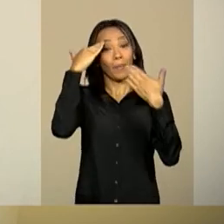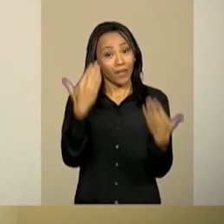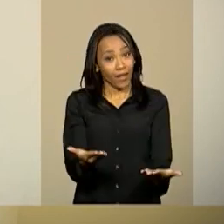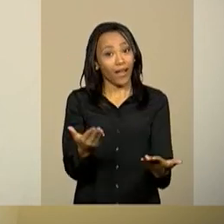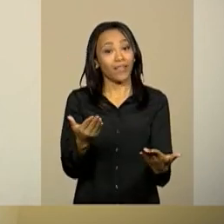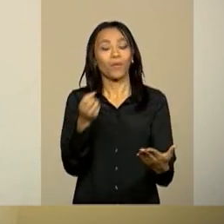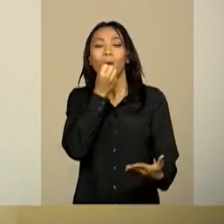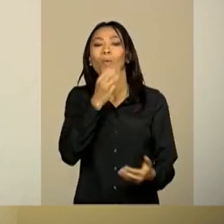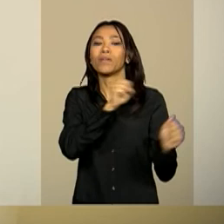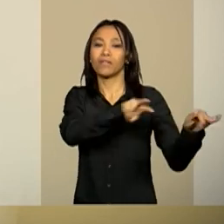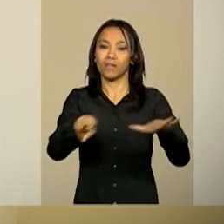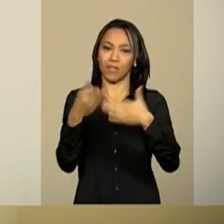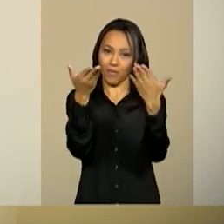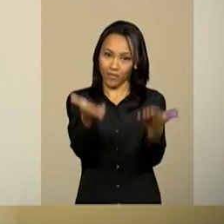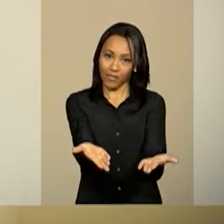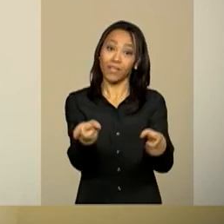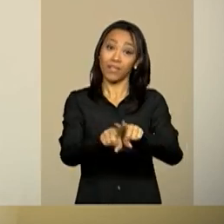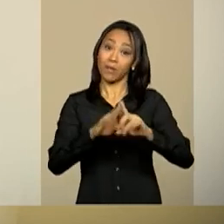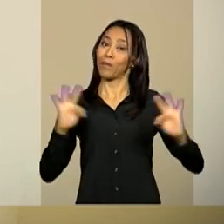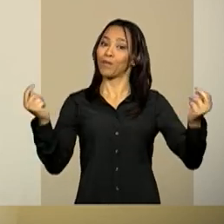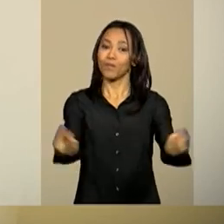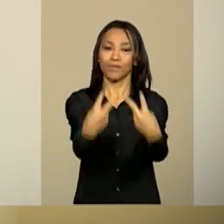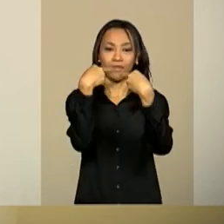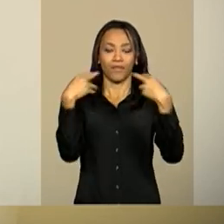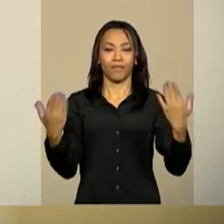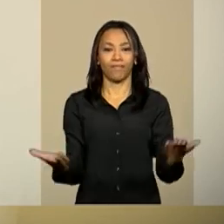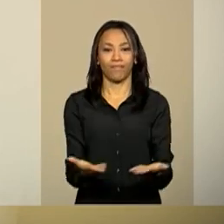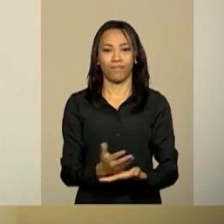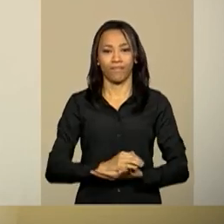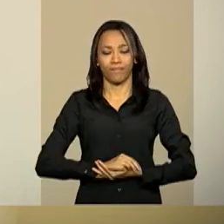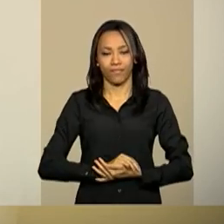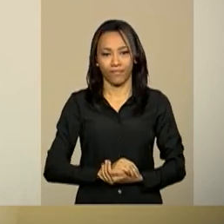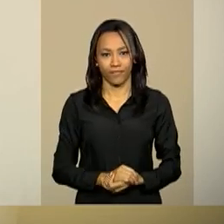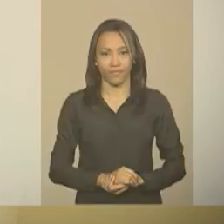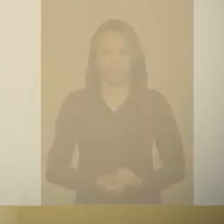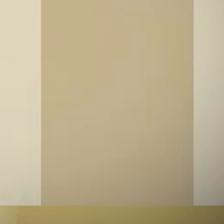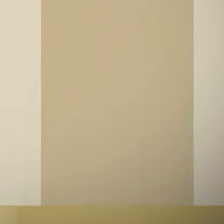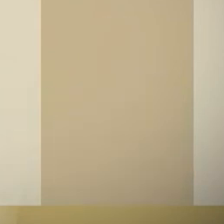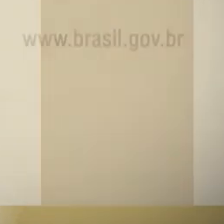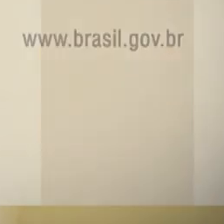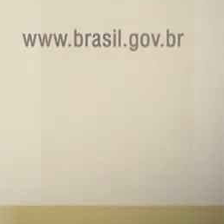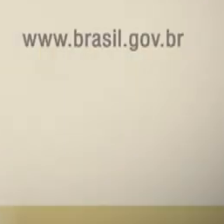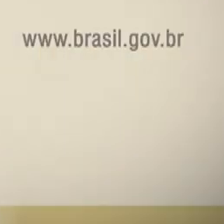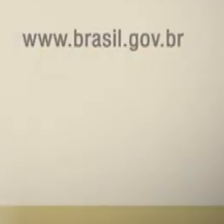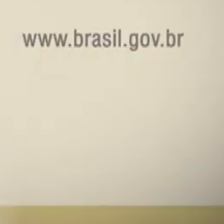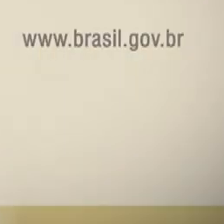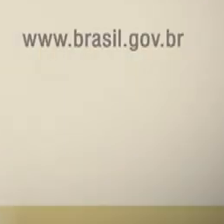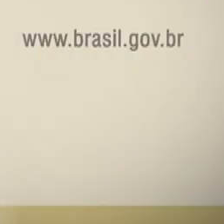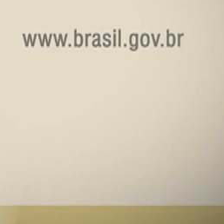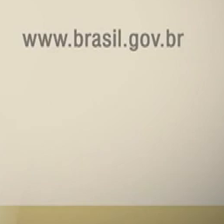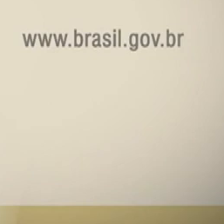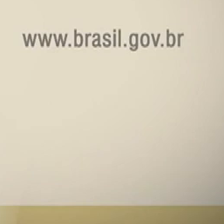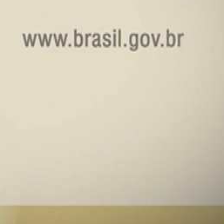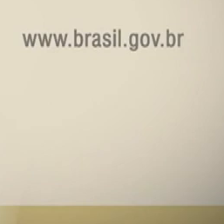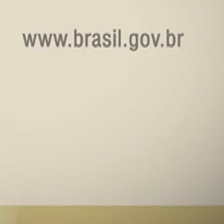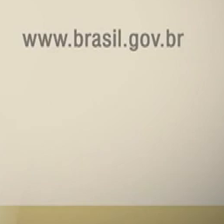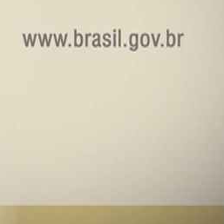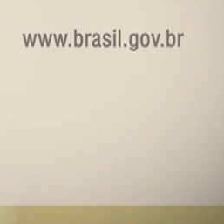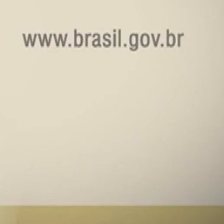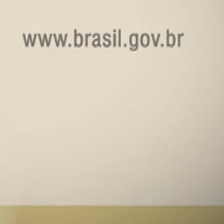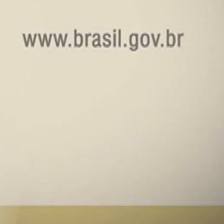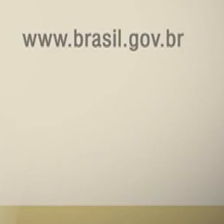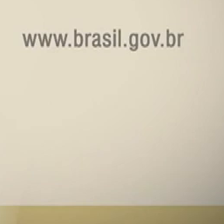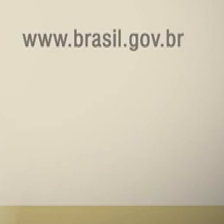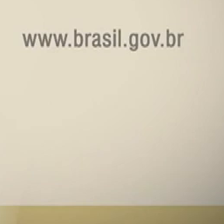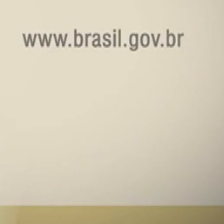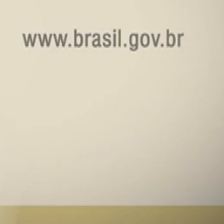Luciano boa semana para você e para os nossos ouvidos e Olá você que nos ouve pode acessar esse